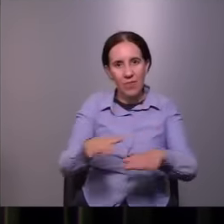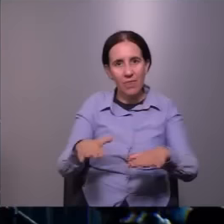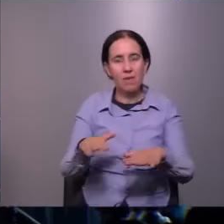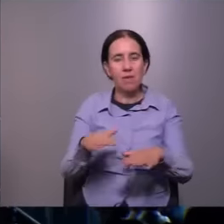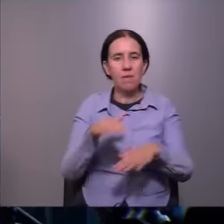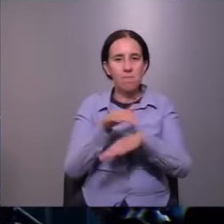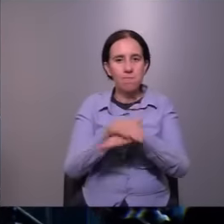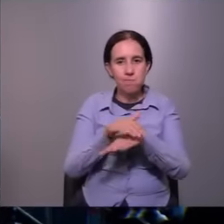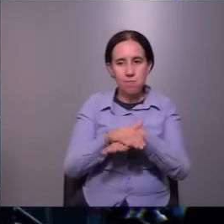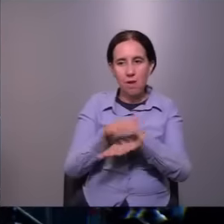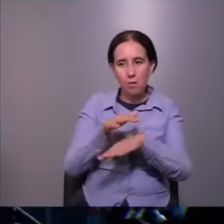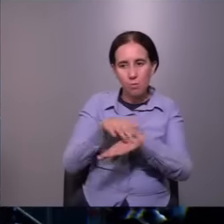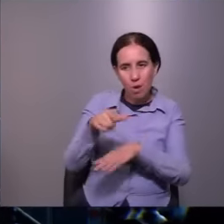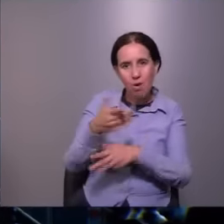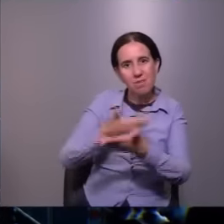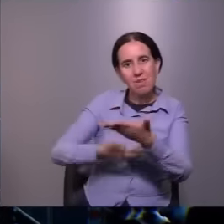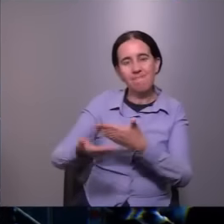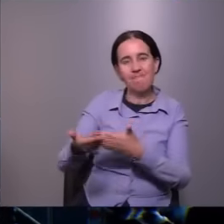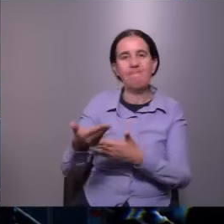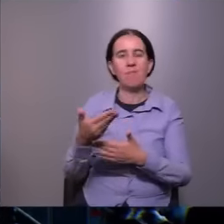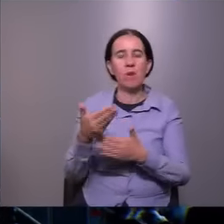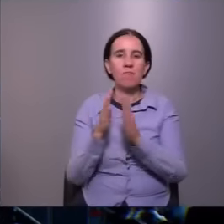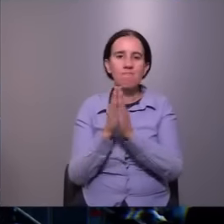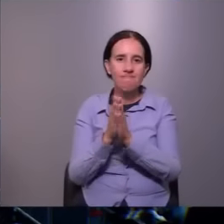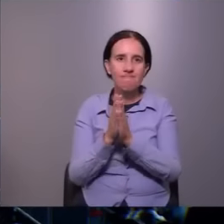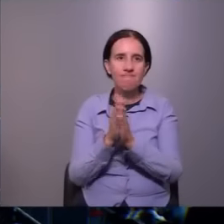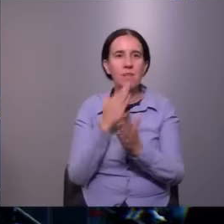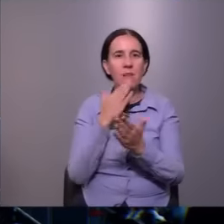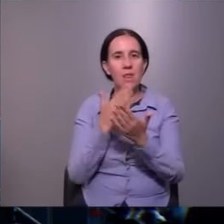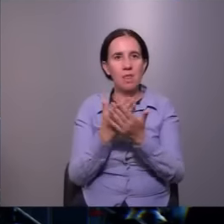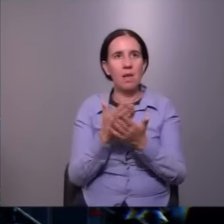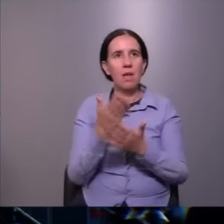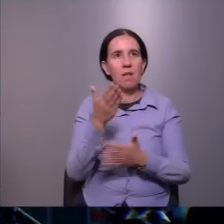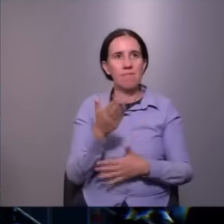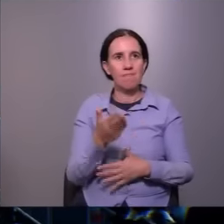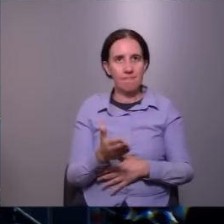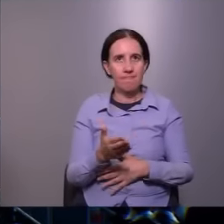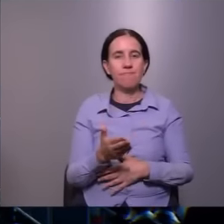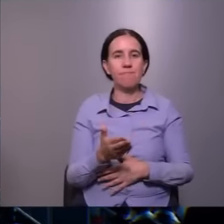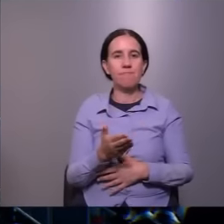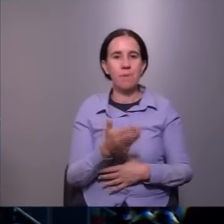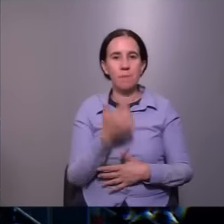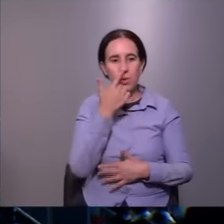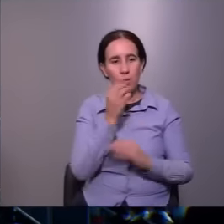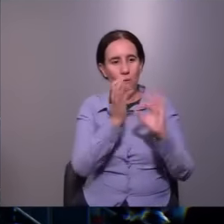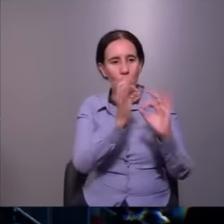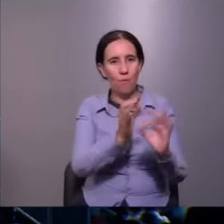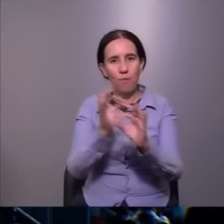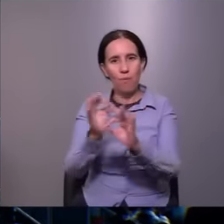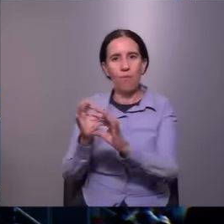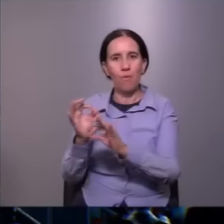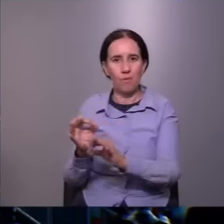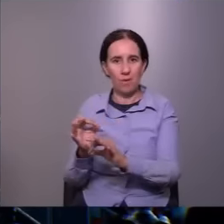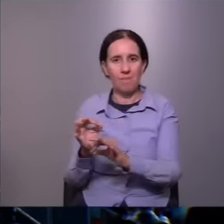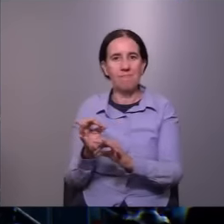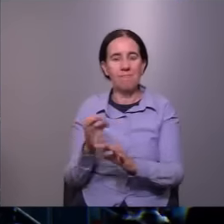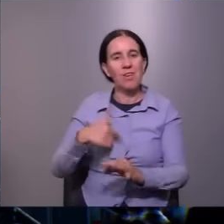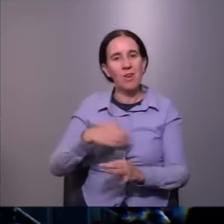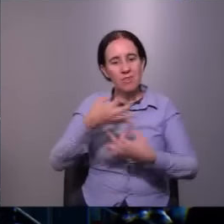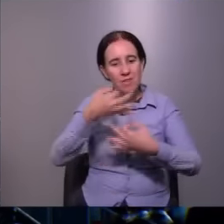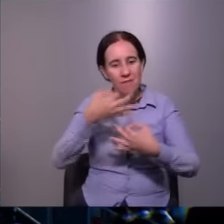de Maria e na entrega dos santos pastorinhos em favor dos pecadores, uma interpelação